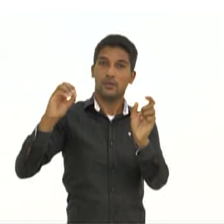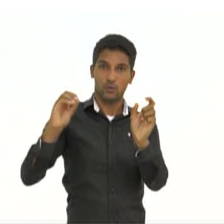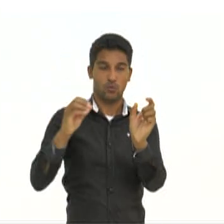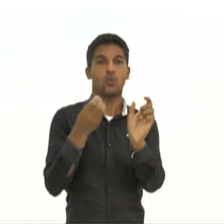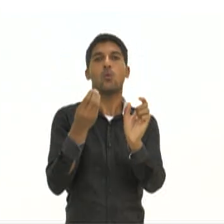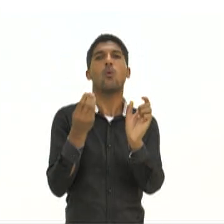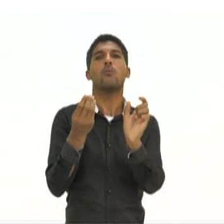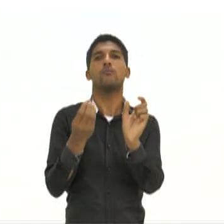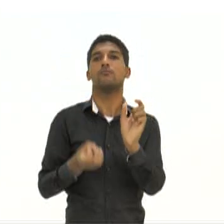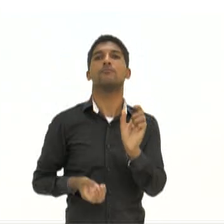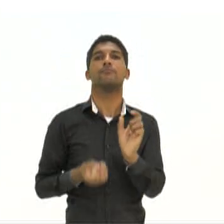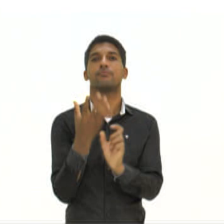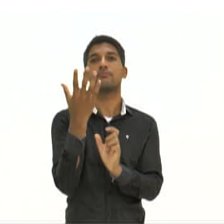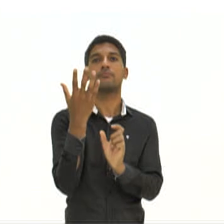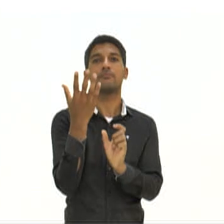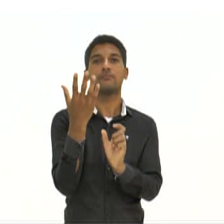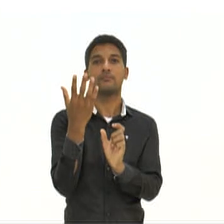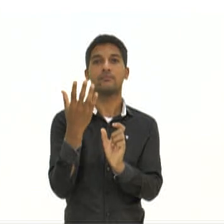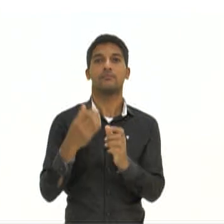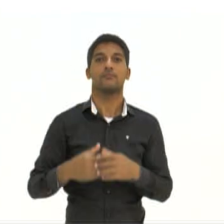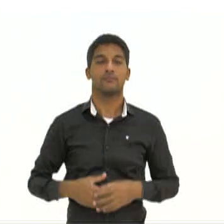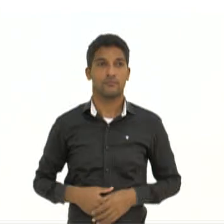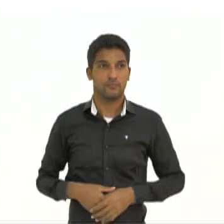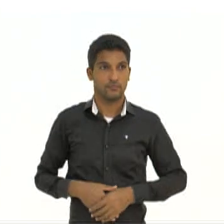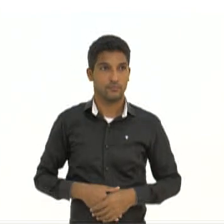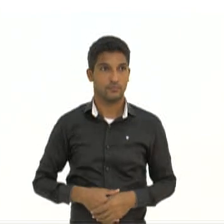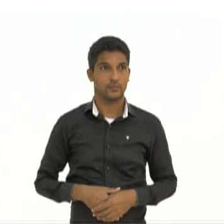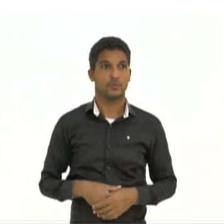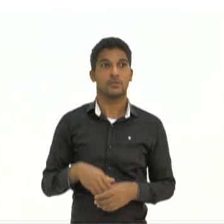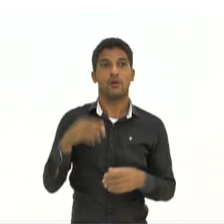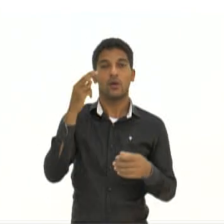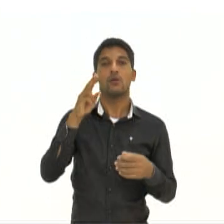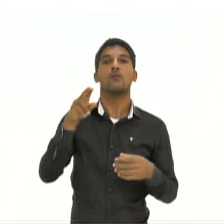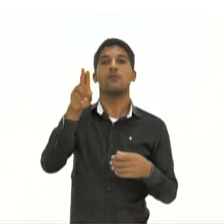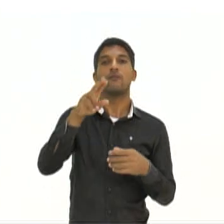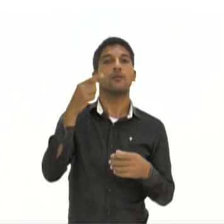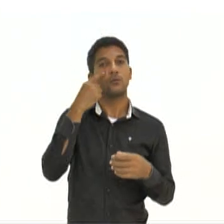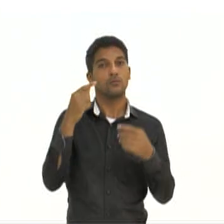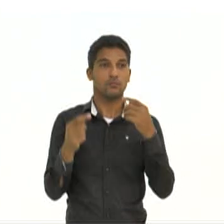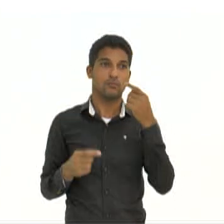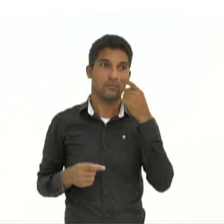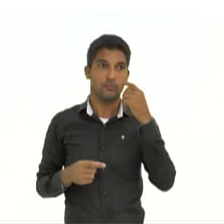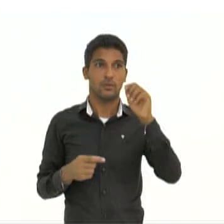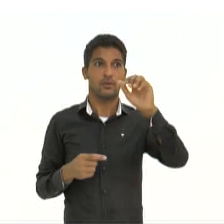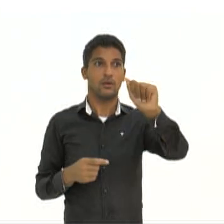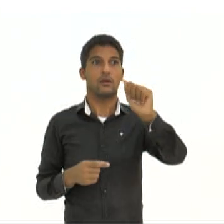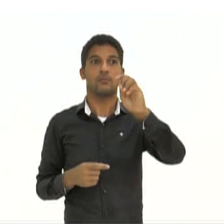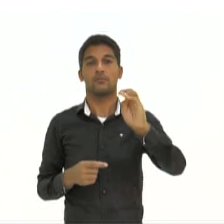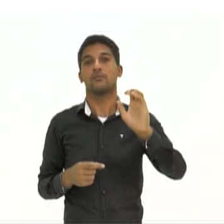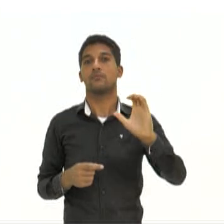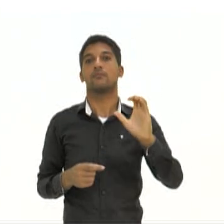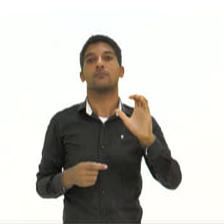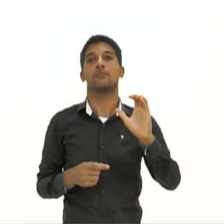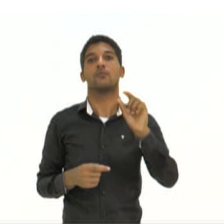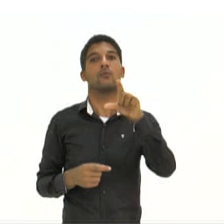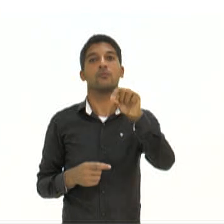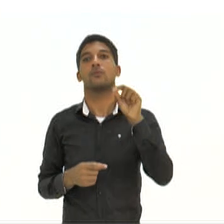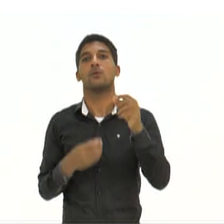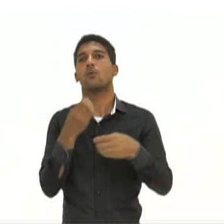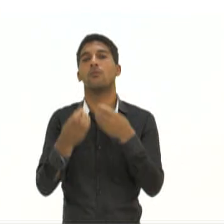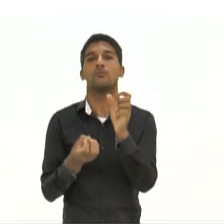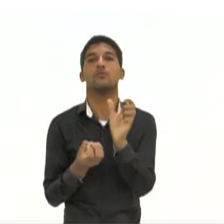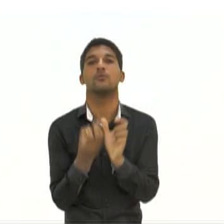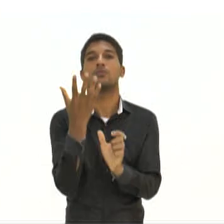essa explicação, você deverá optar por utilizar uma das expressões abaixo e assinale com um X na alternativa mais